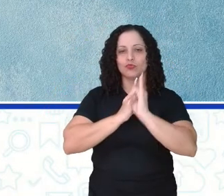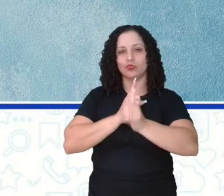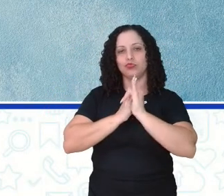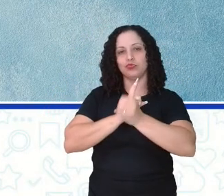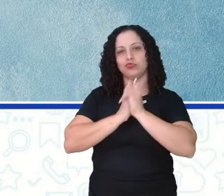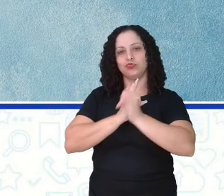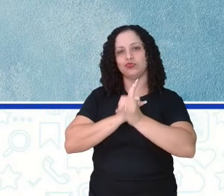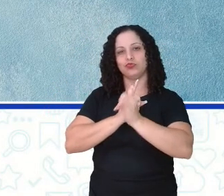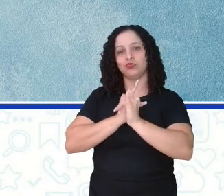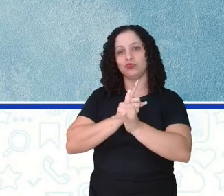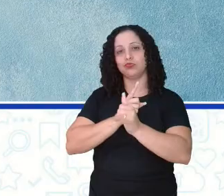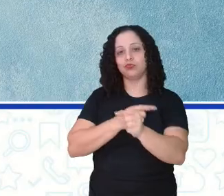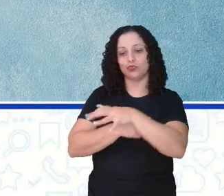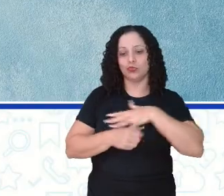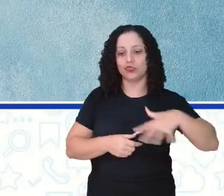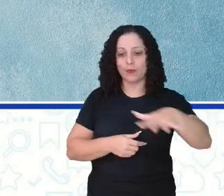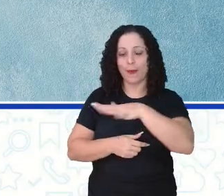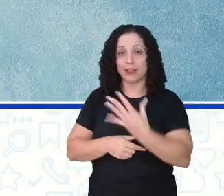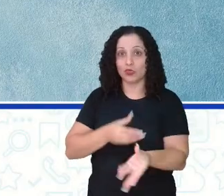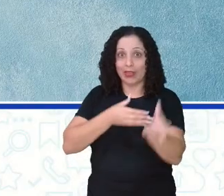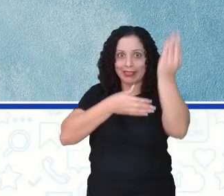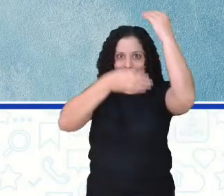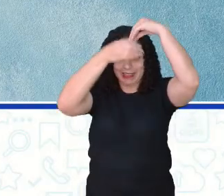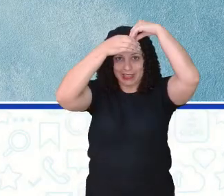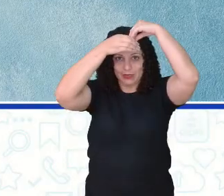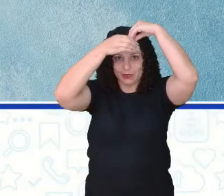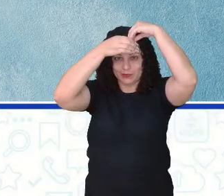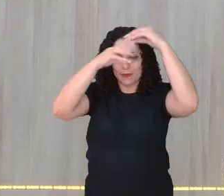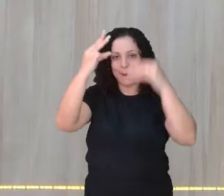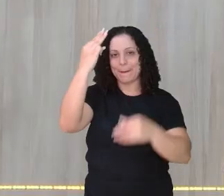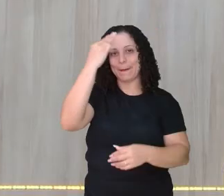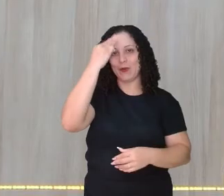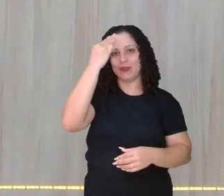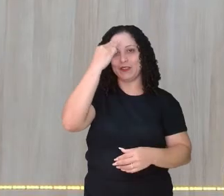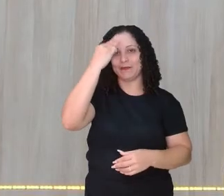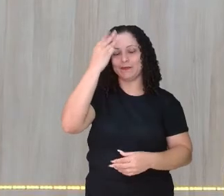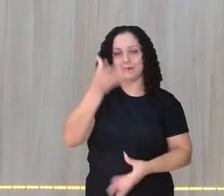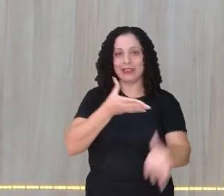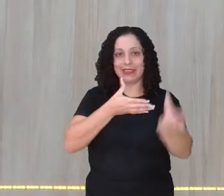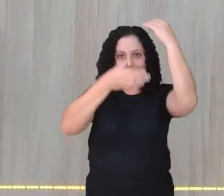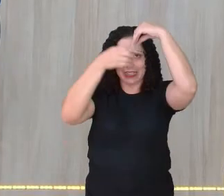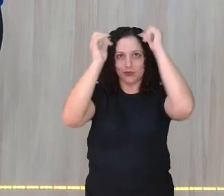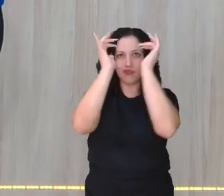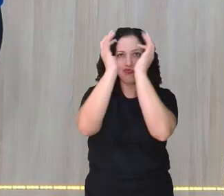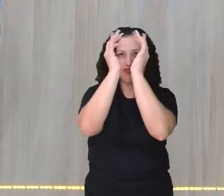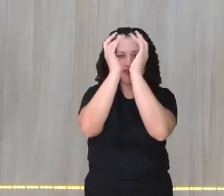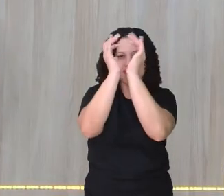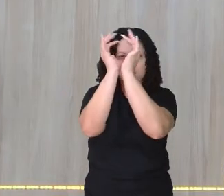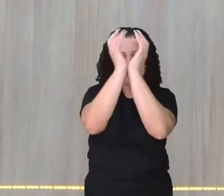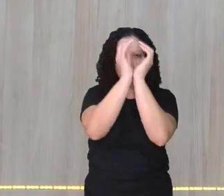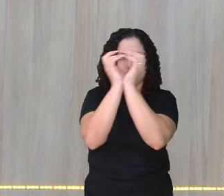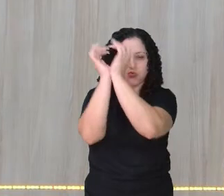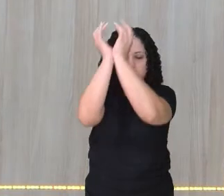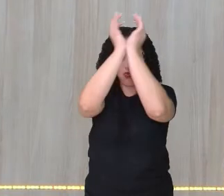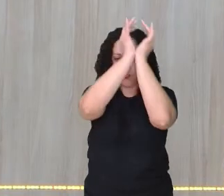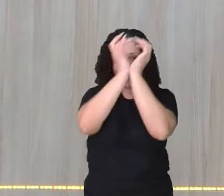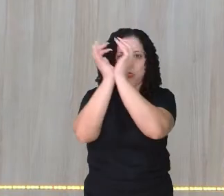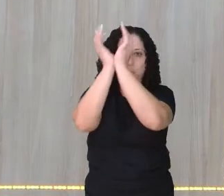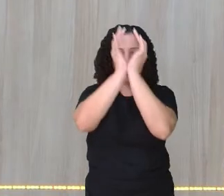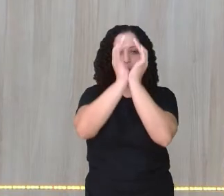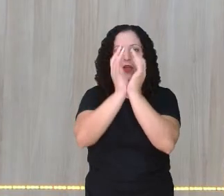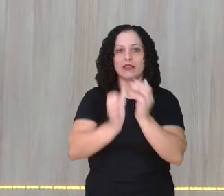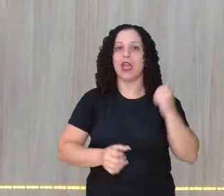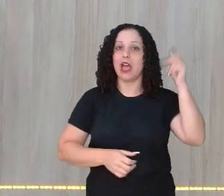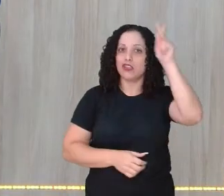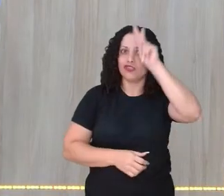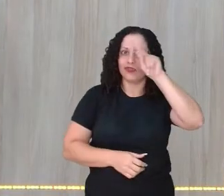O espaço pode ser a memória, pode ser na sua cabeça, não é? Quando a história vai se